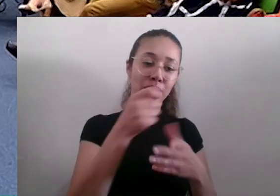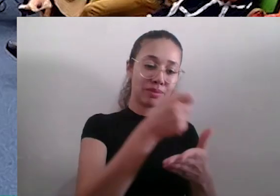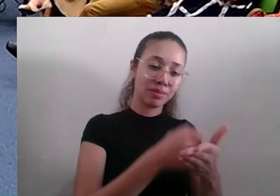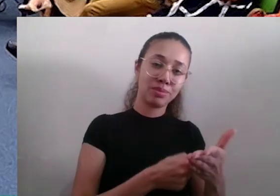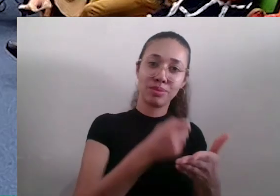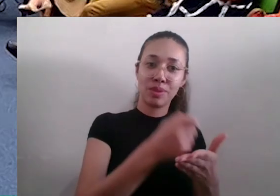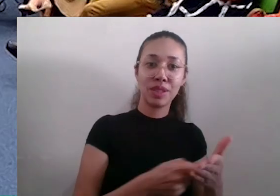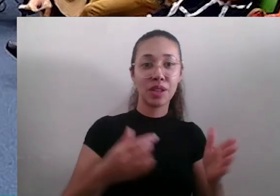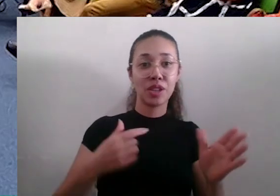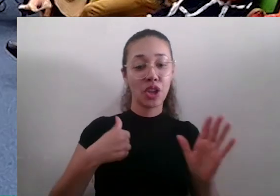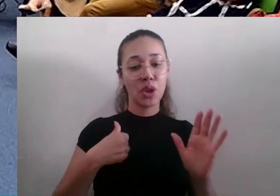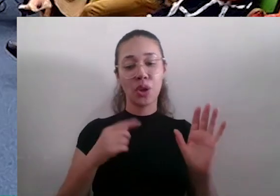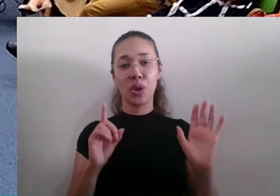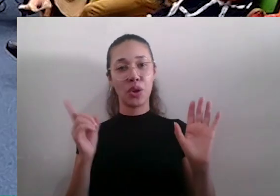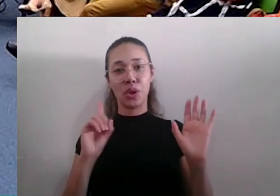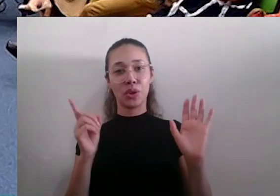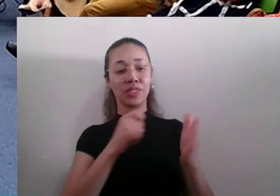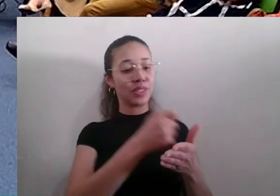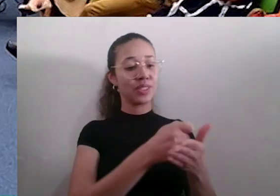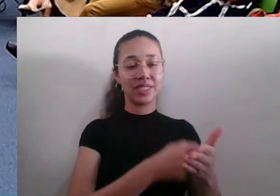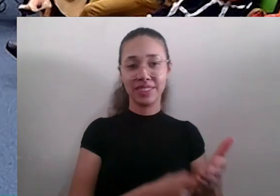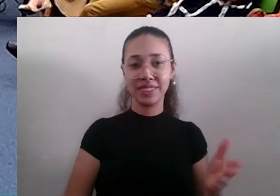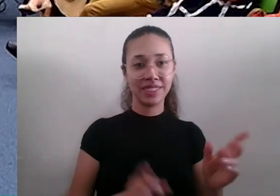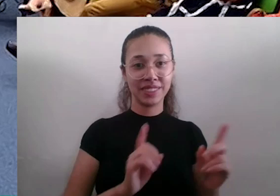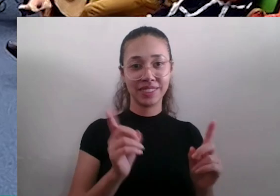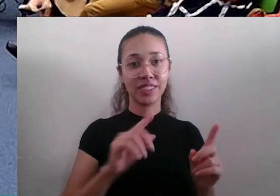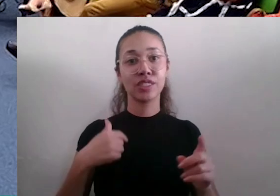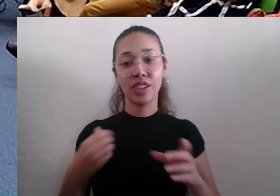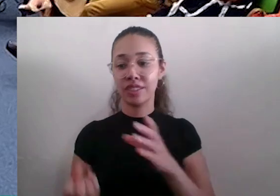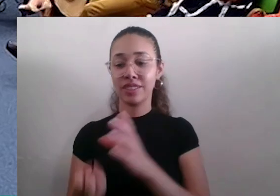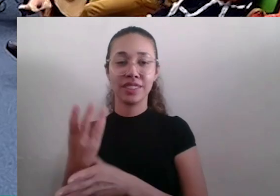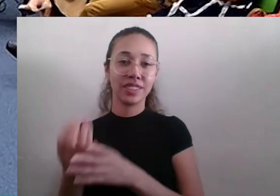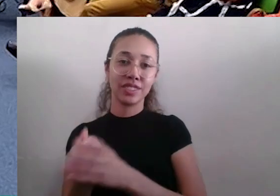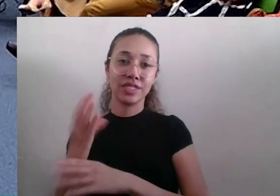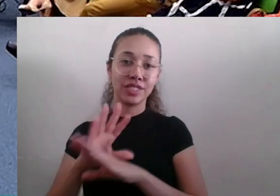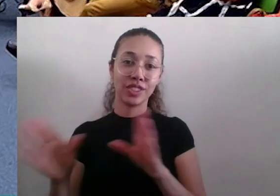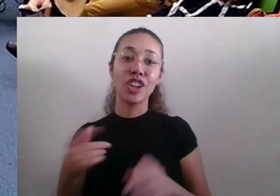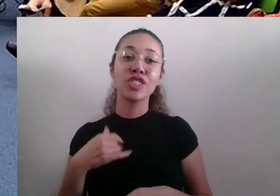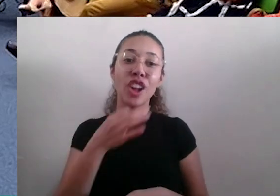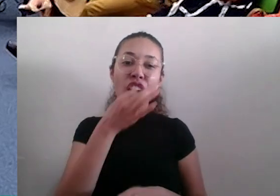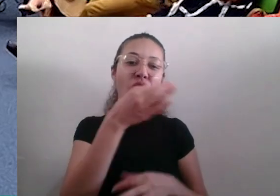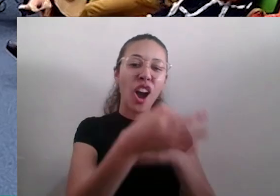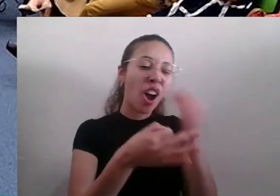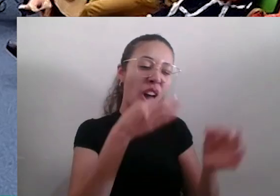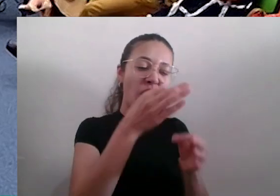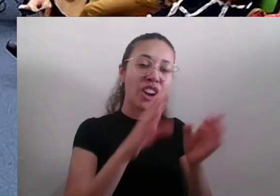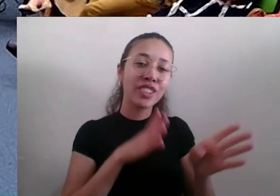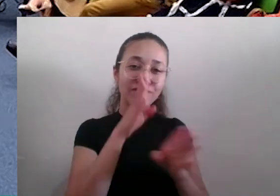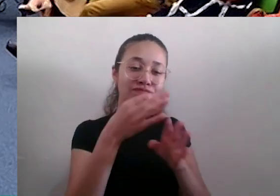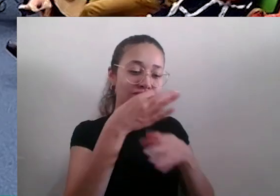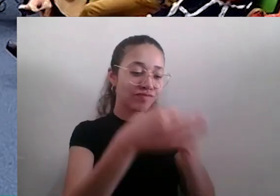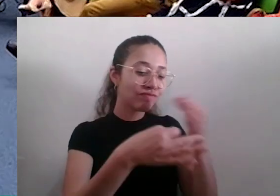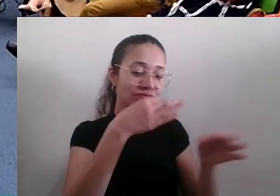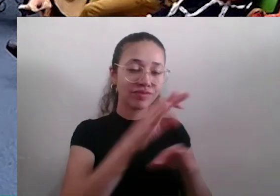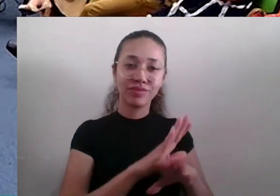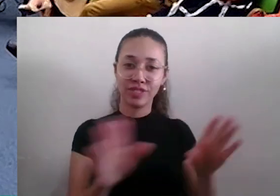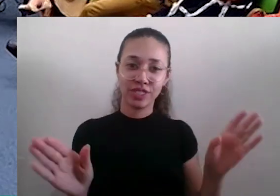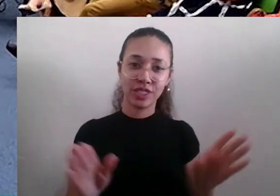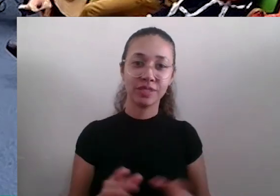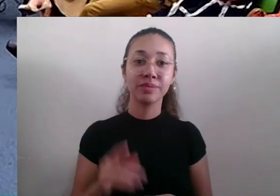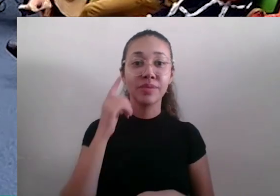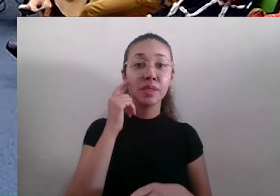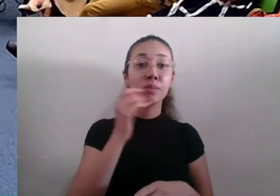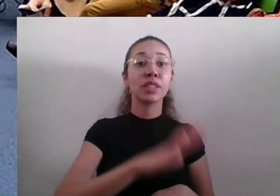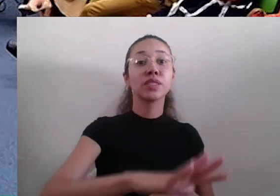eu não escrevo roteiro eh eu do Pitaco no roteiro dos outros mas os outros todos que são que realmente trabalham na